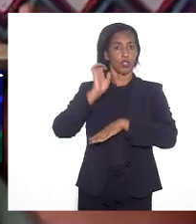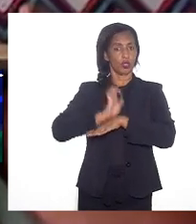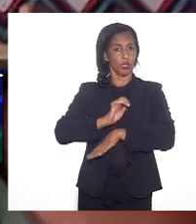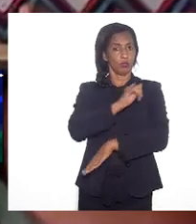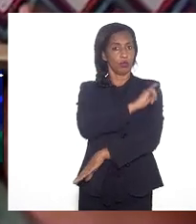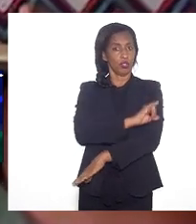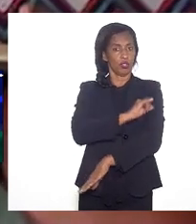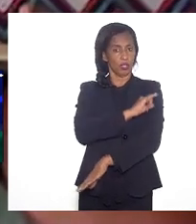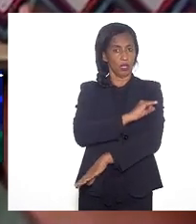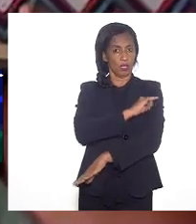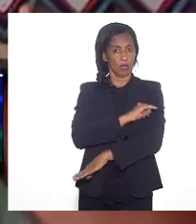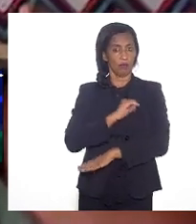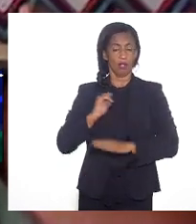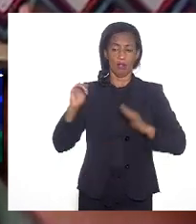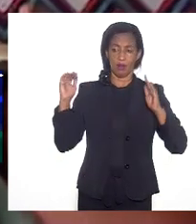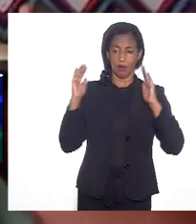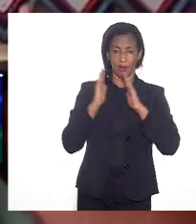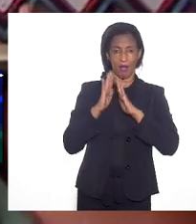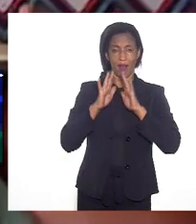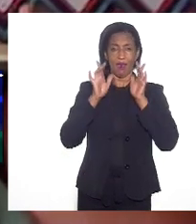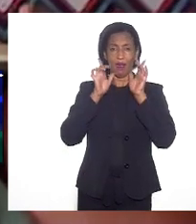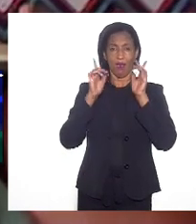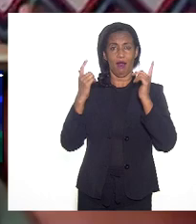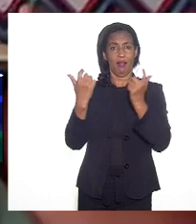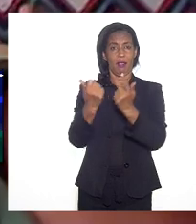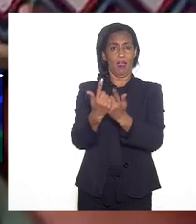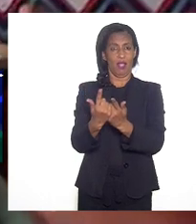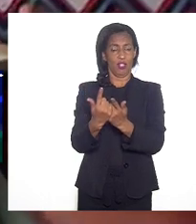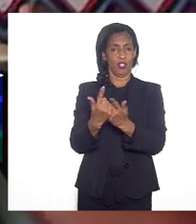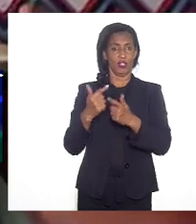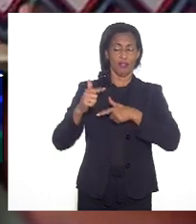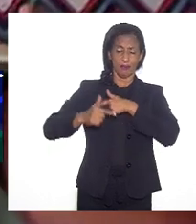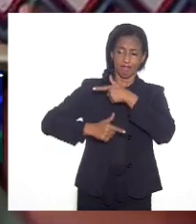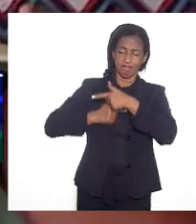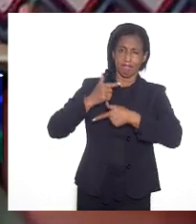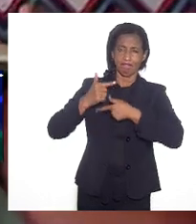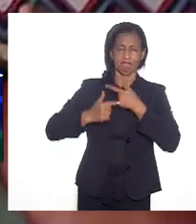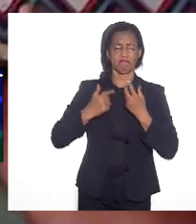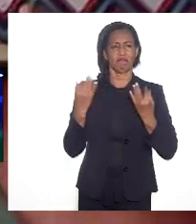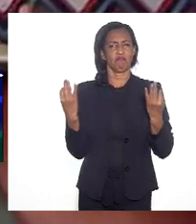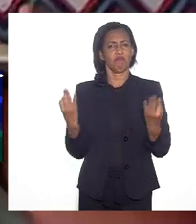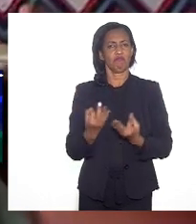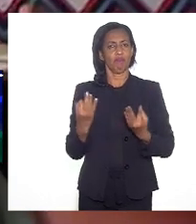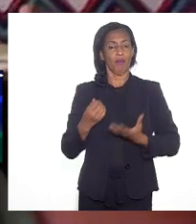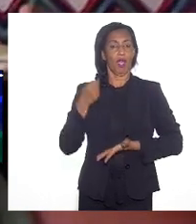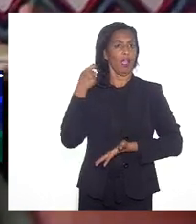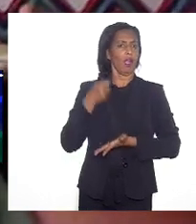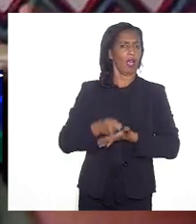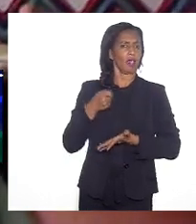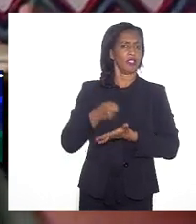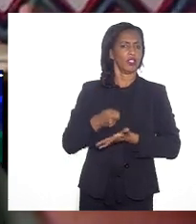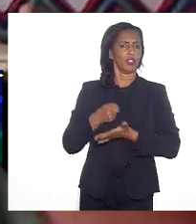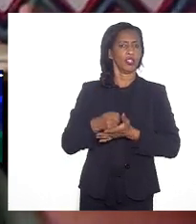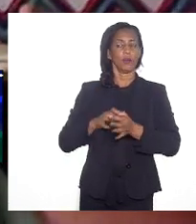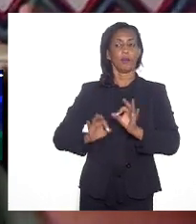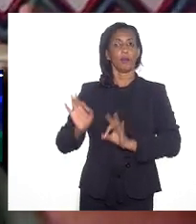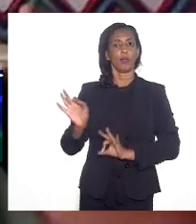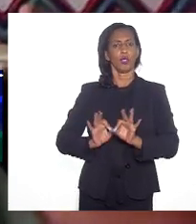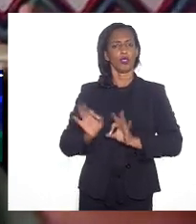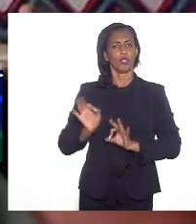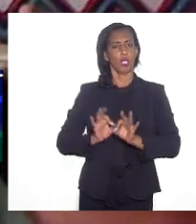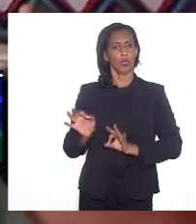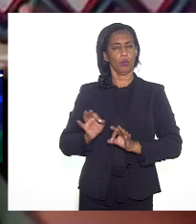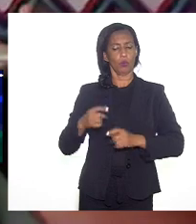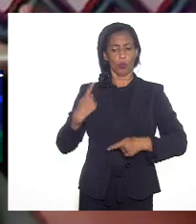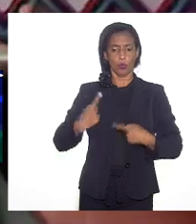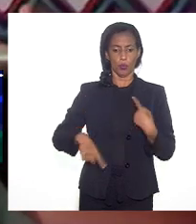é uma casa que vem trabalhando de maneira impecável para garantir projetos políticos que, de